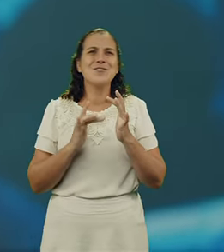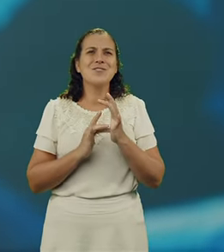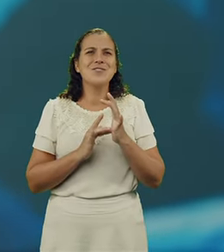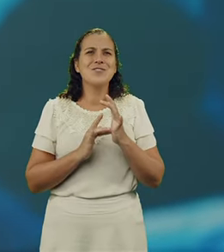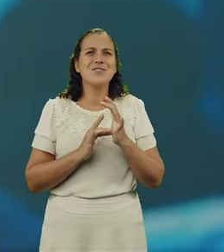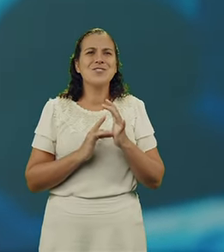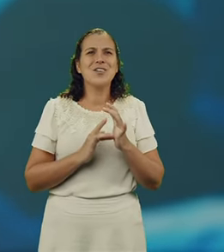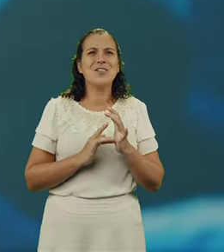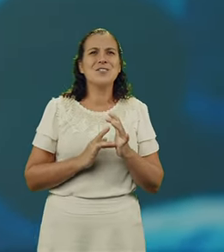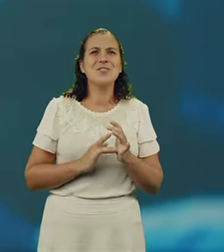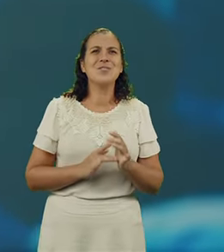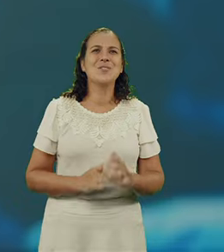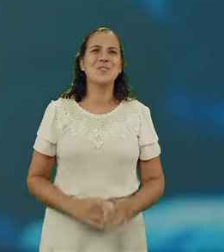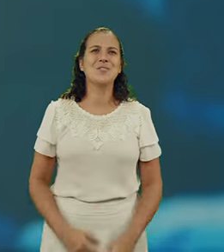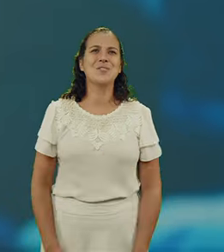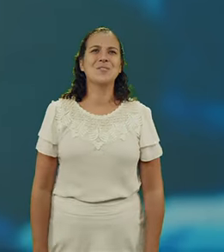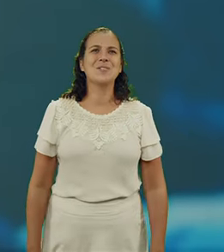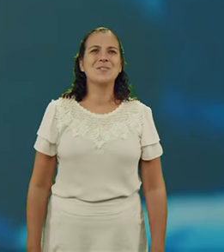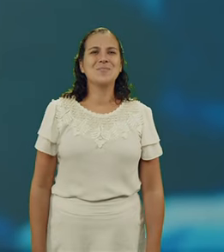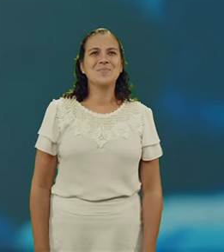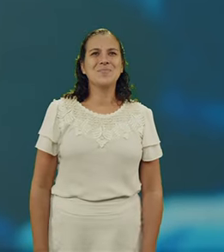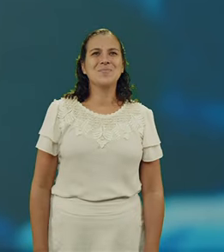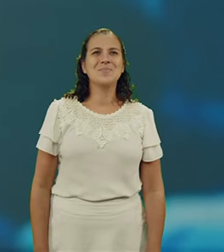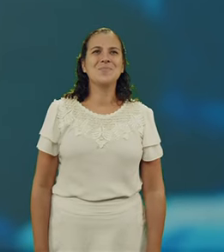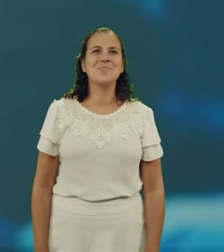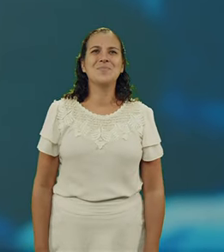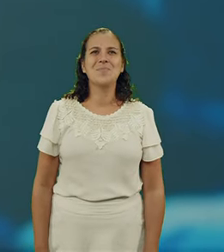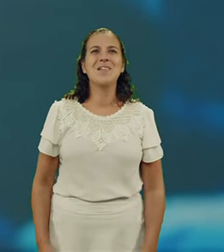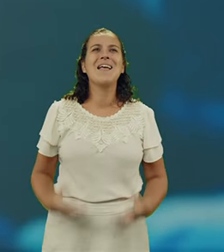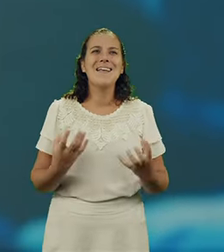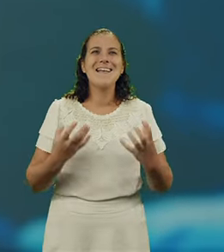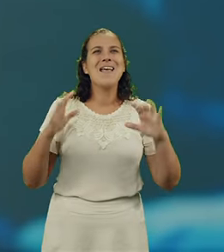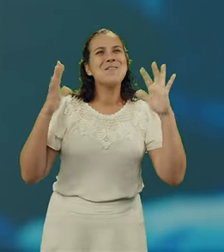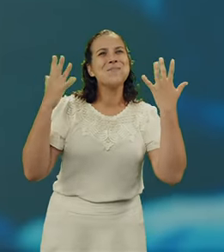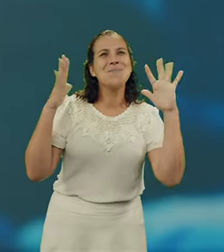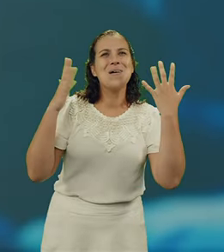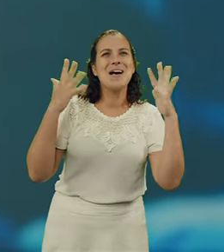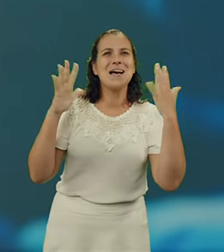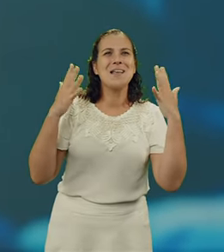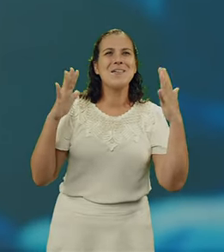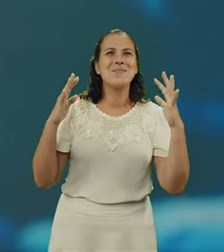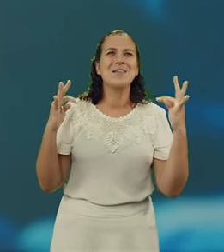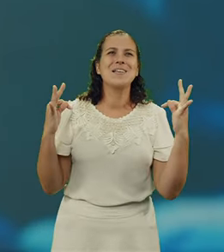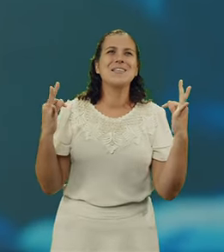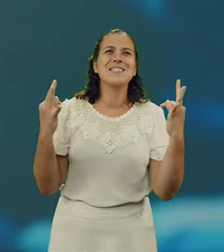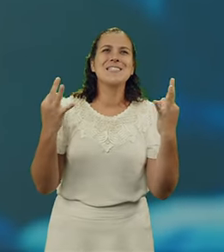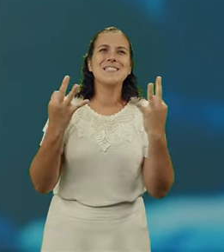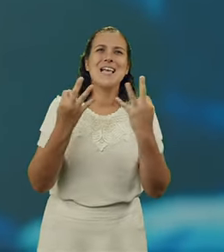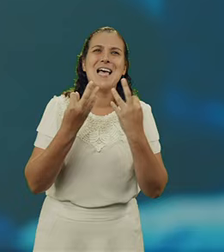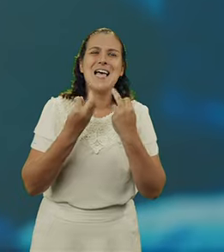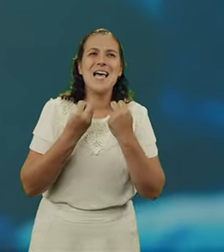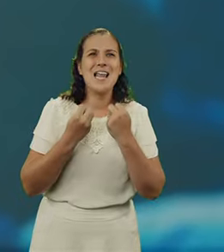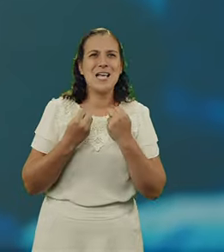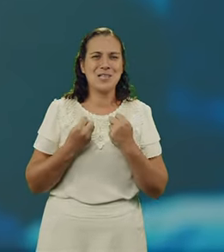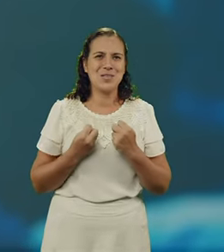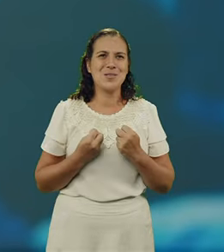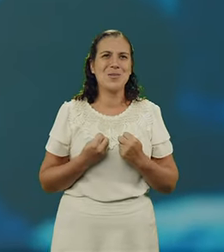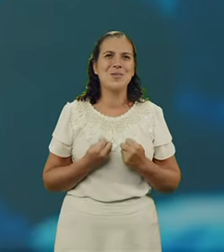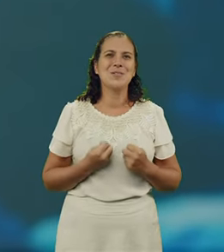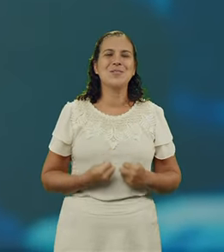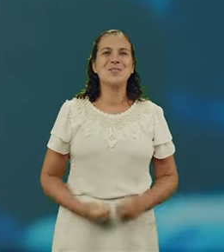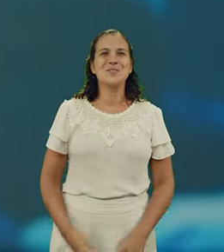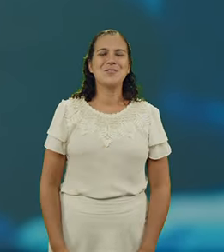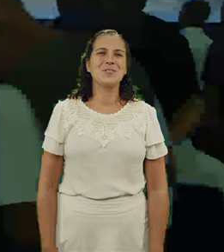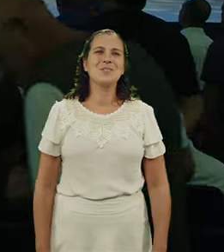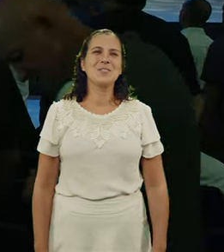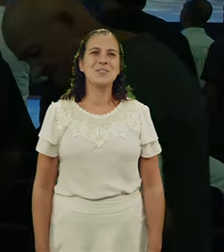de Cristo. Quero parabenizar a toda essa marada de Deus, que Deus venha abençoar a sua vida, amém? Glória a Deus. Eu